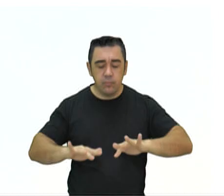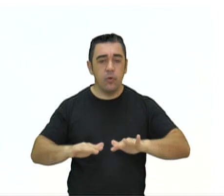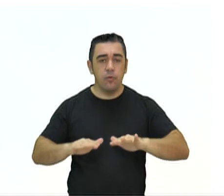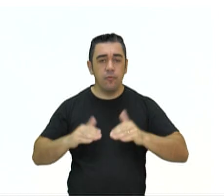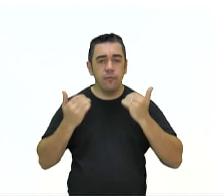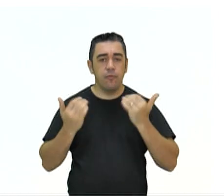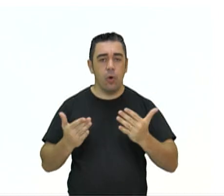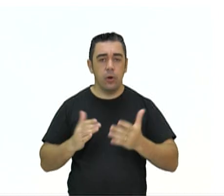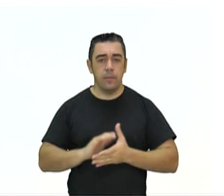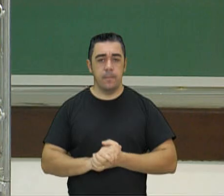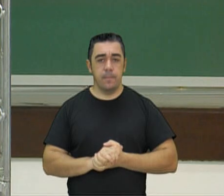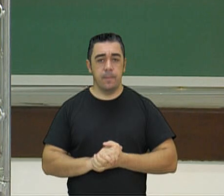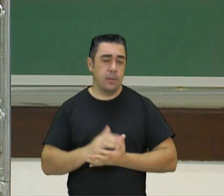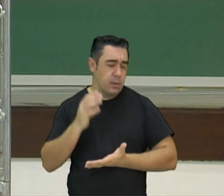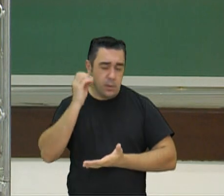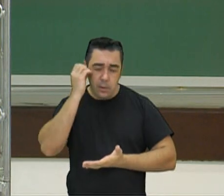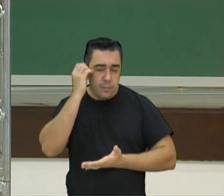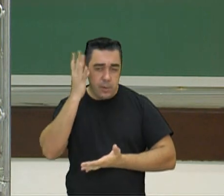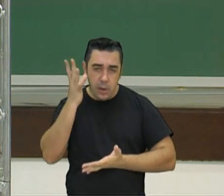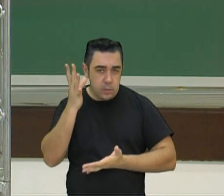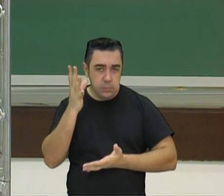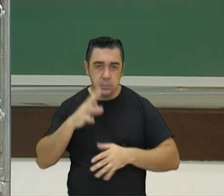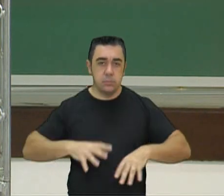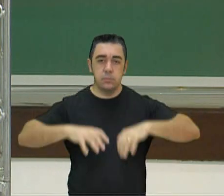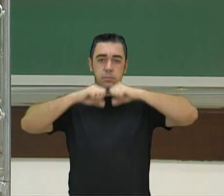né? Inspiração,